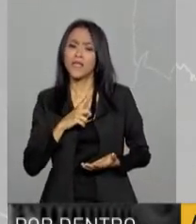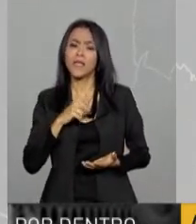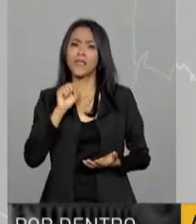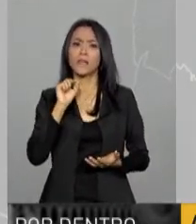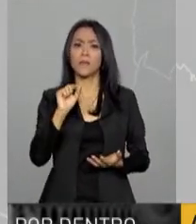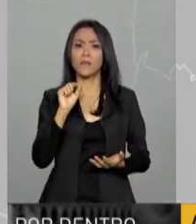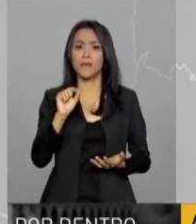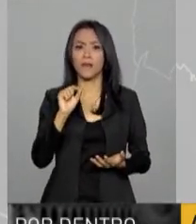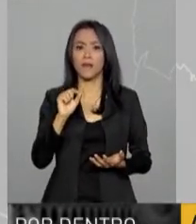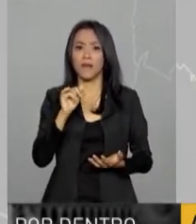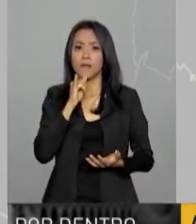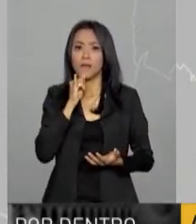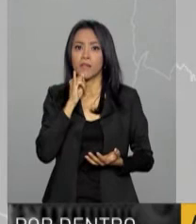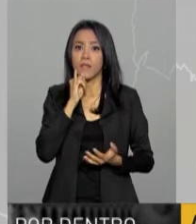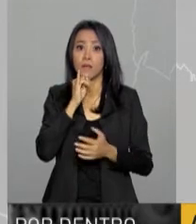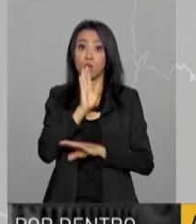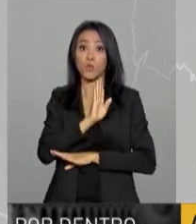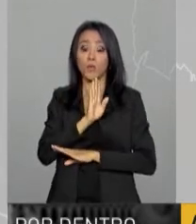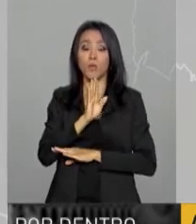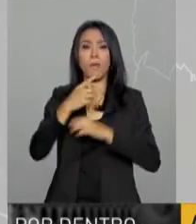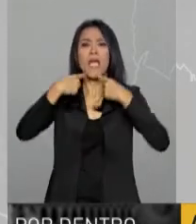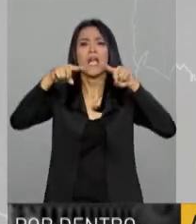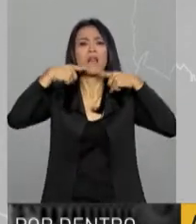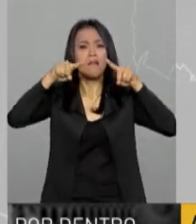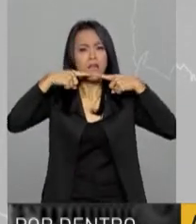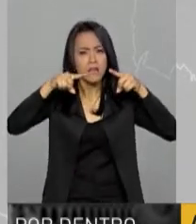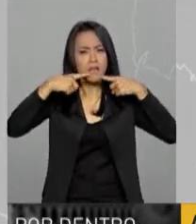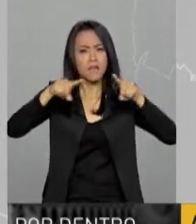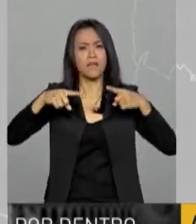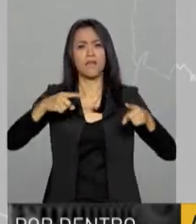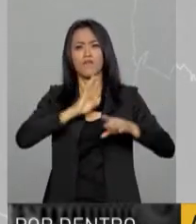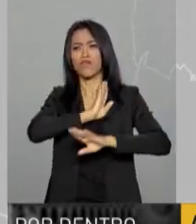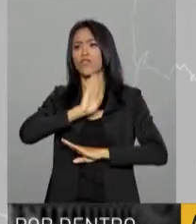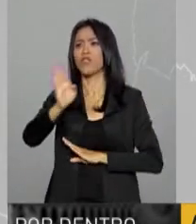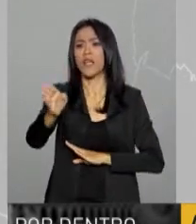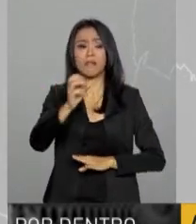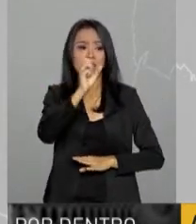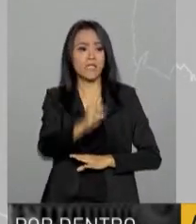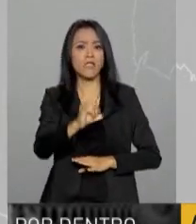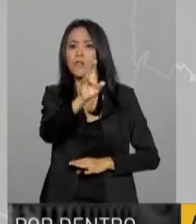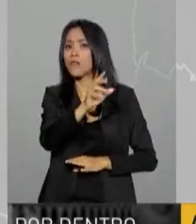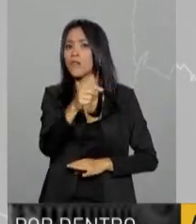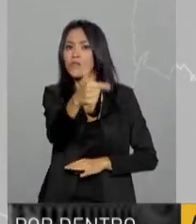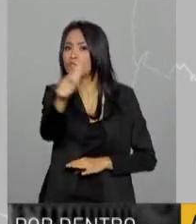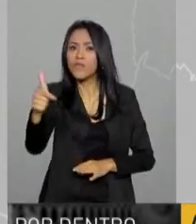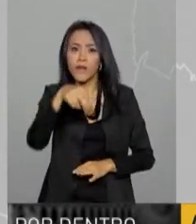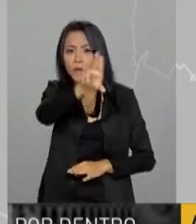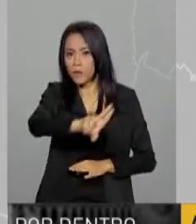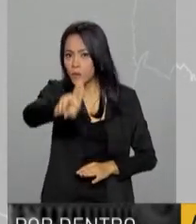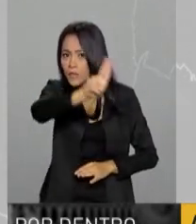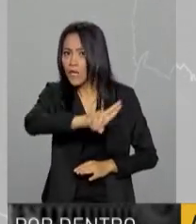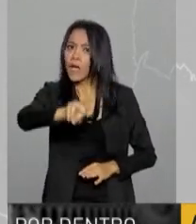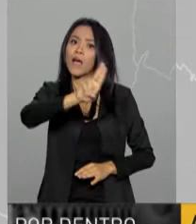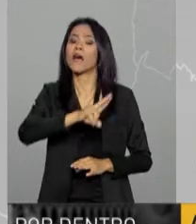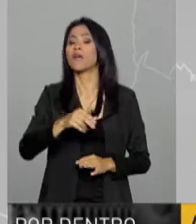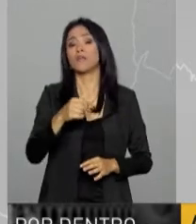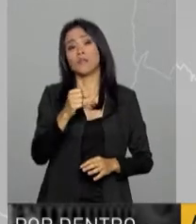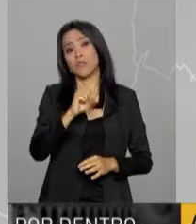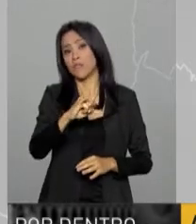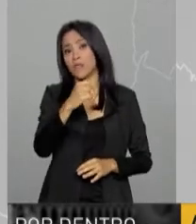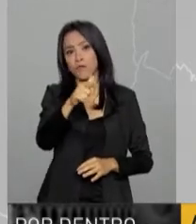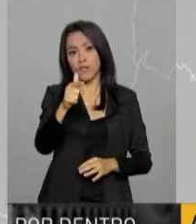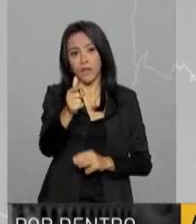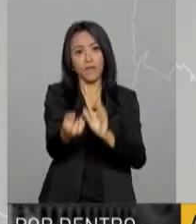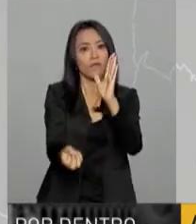para atender esse tipo de demanda de de não aplicação dos recursos públicos e não funcionamento adequado desse